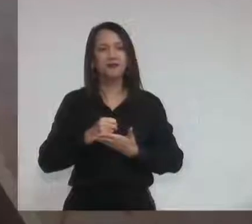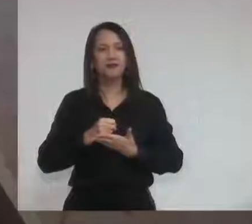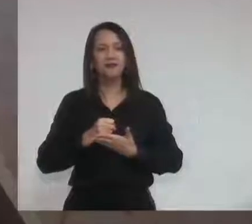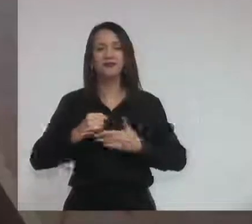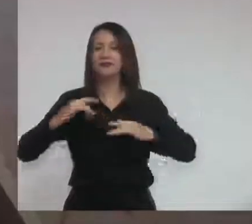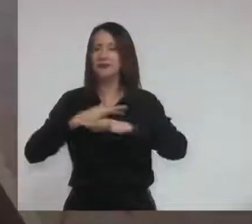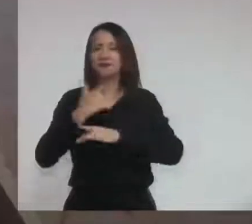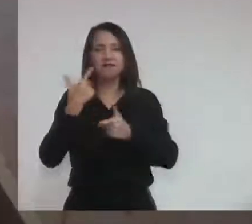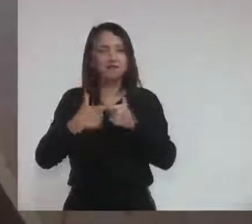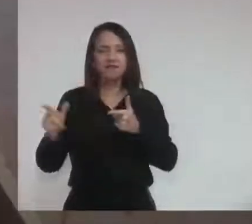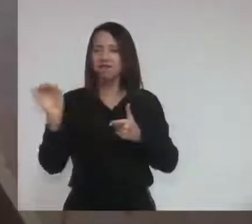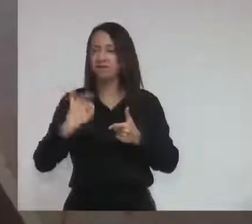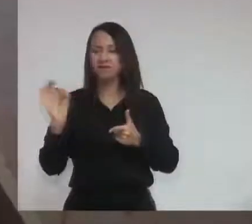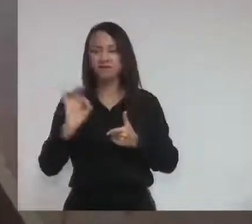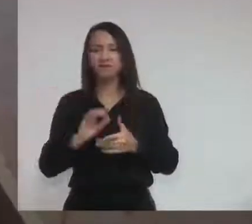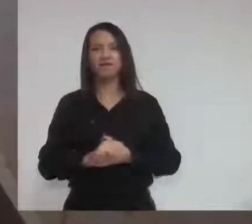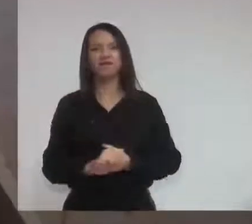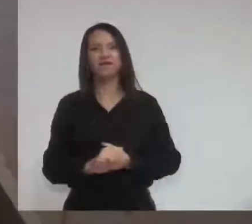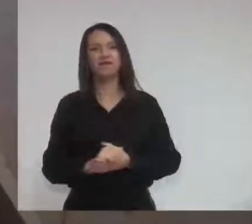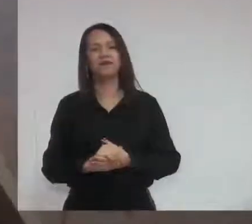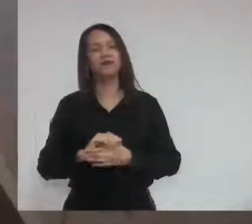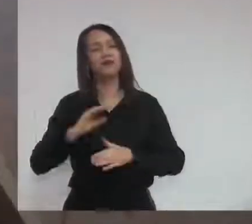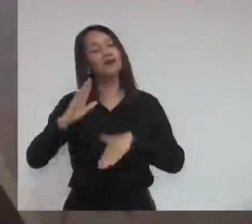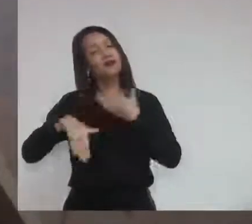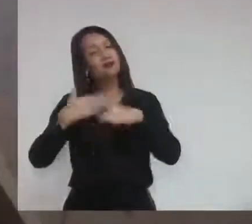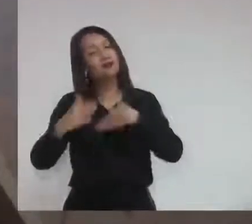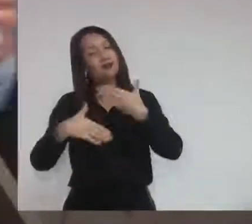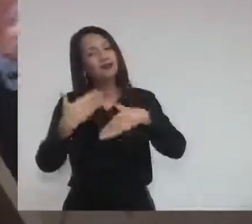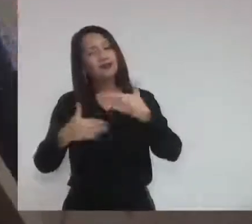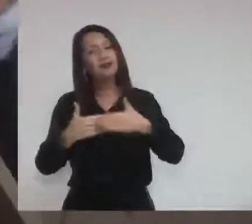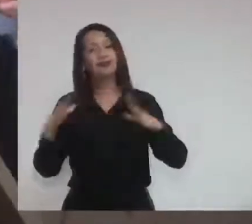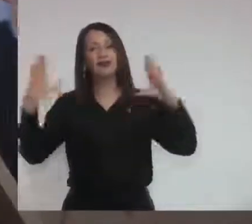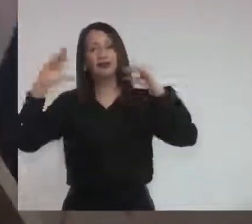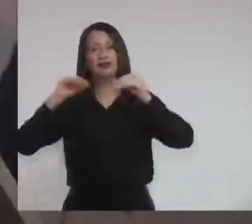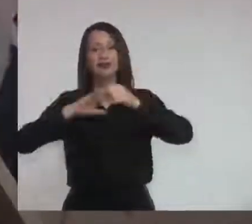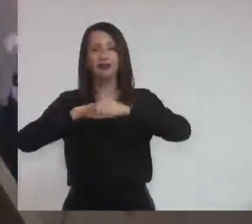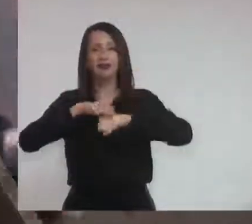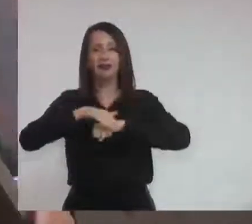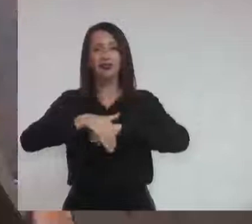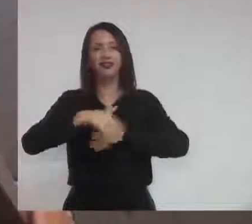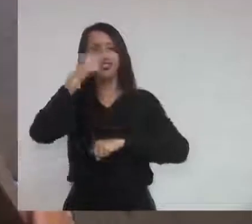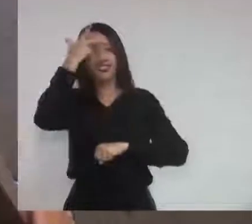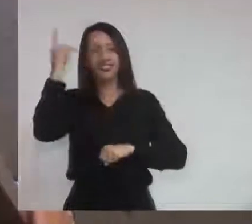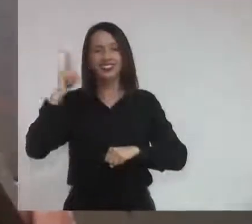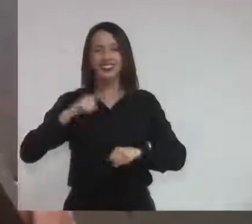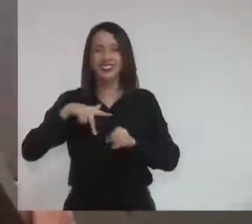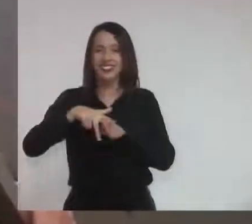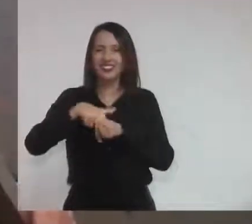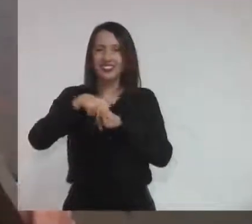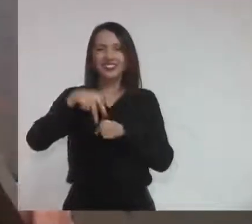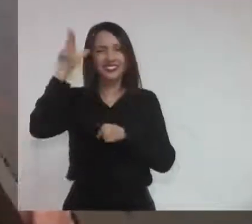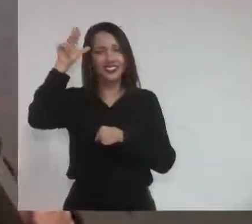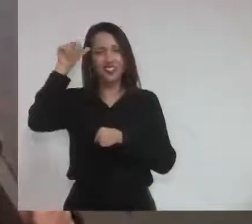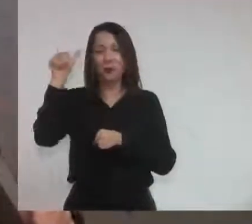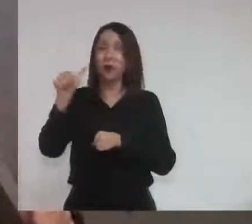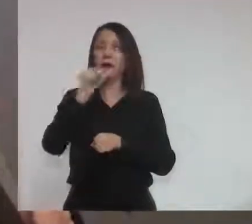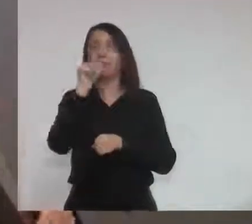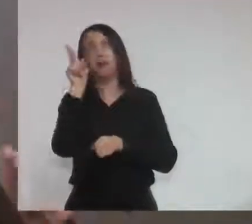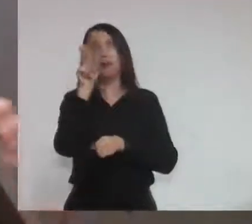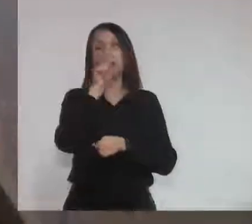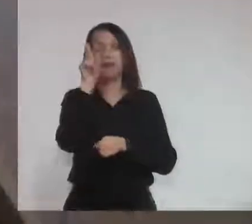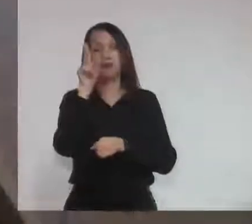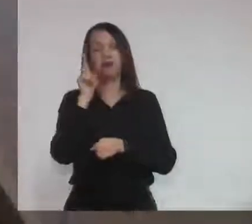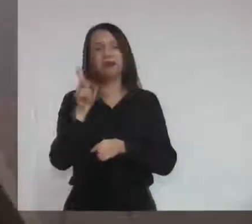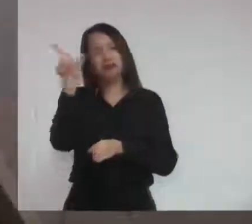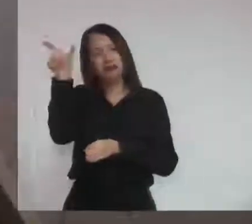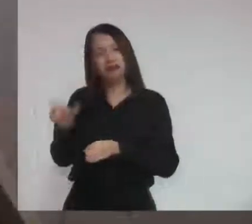incidente, sem nenhum problema. E depois eu vi que à noite, né, teve uma pessoa com um cavalo, um cachaceiro, que é esse tipo de pessoa que eu